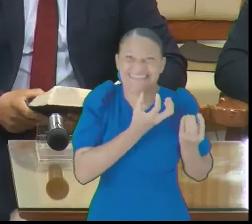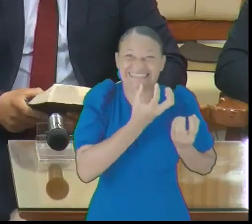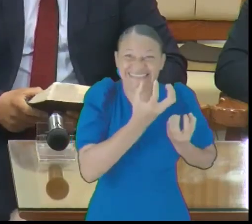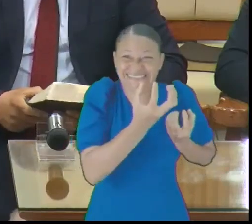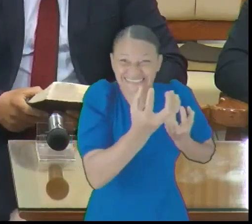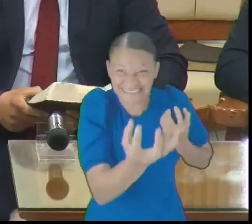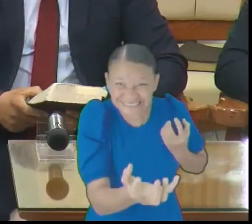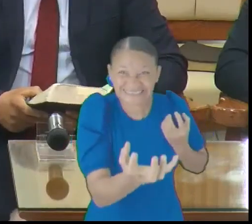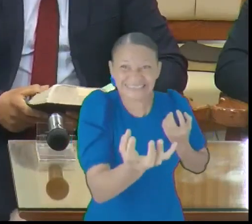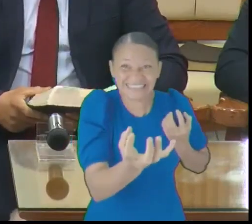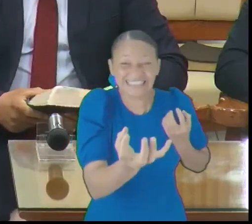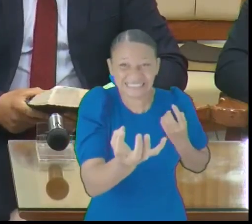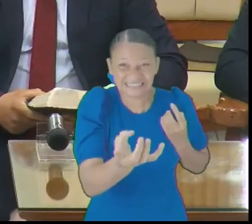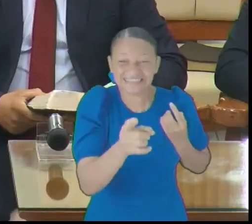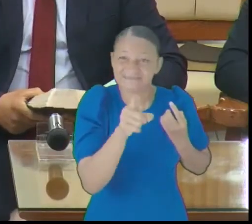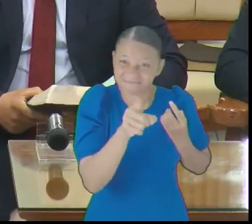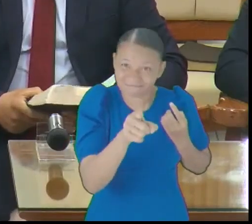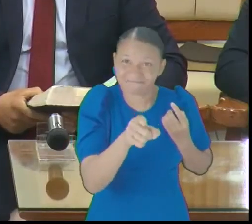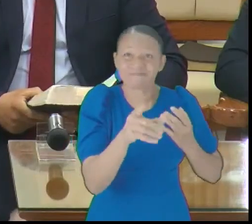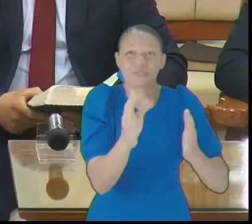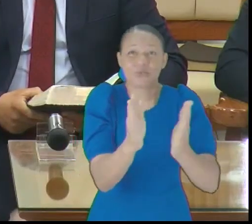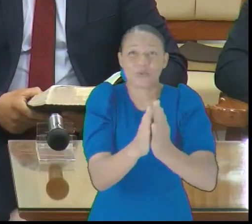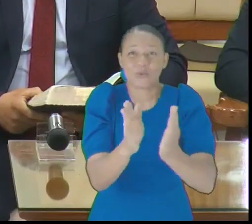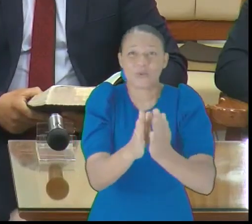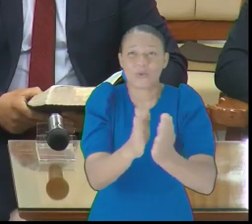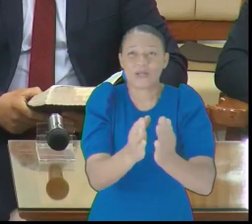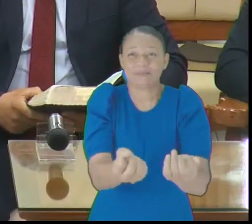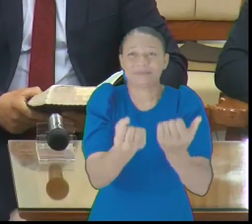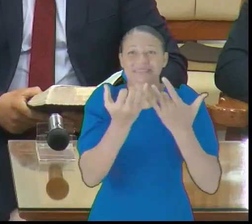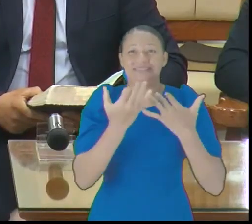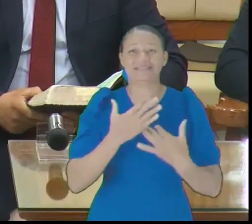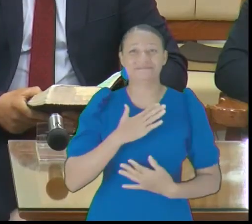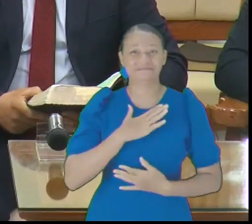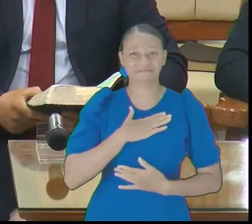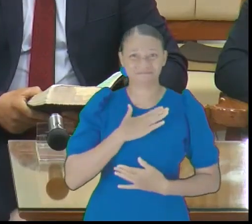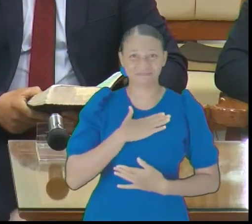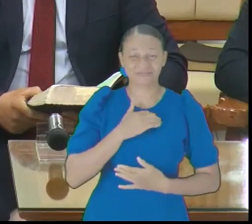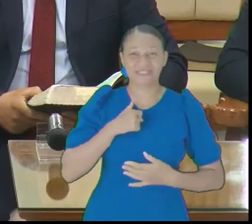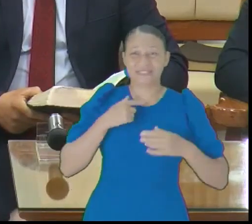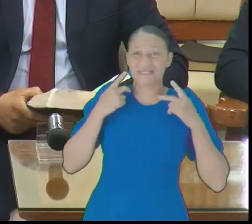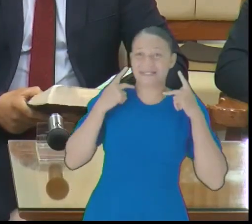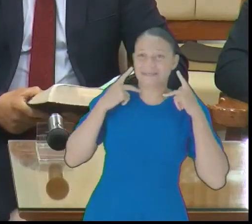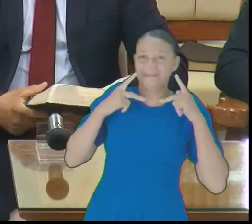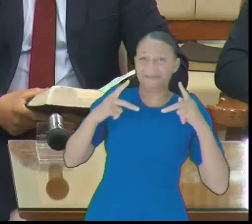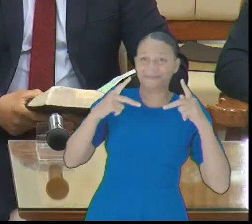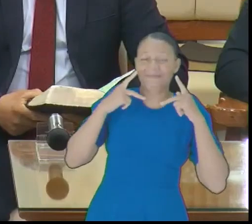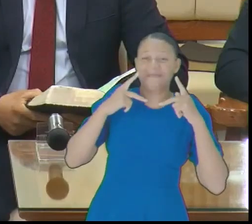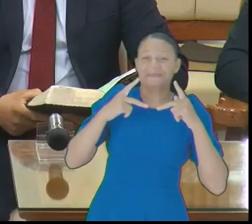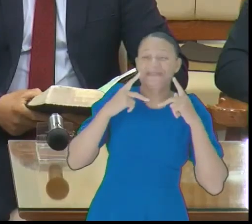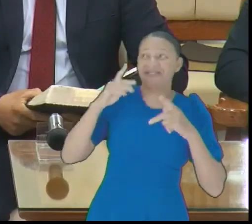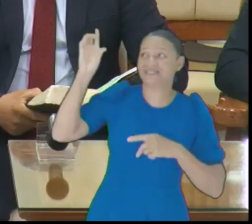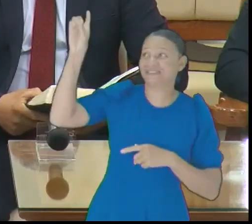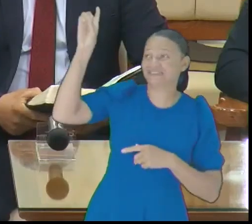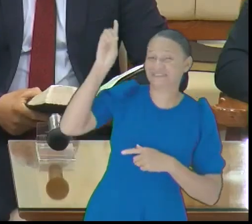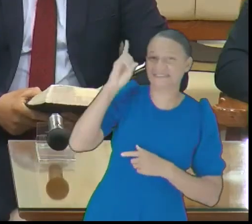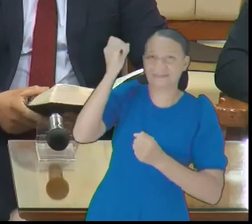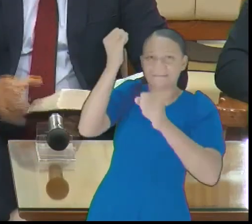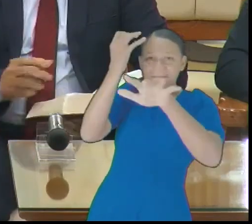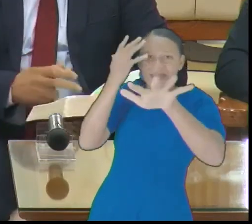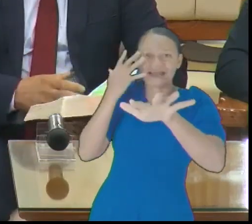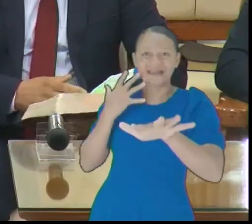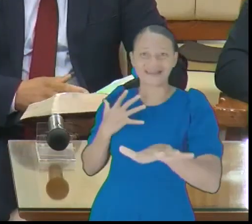vocês. Vocês oram, eu prego e Deus nos